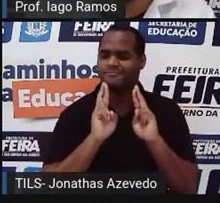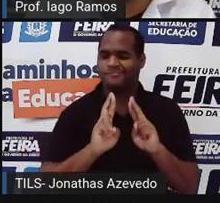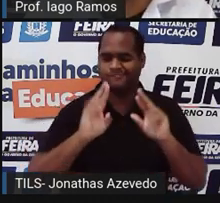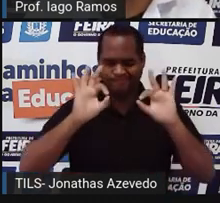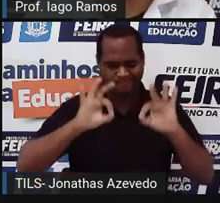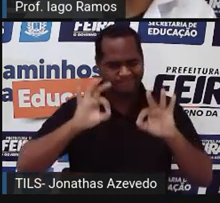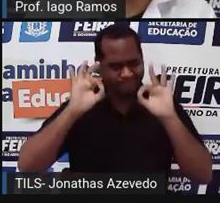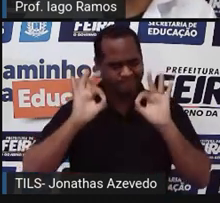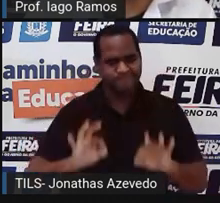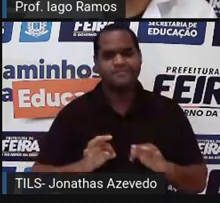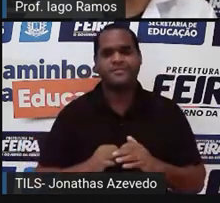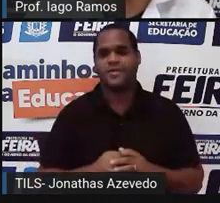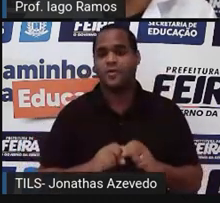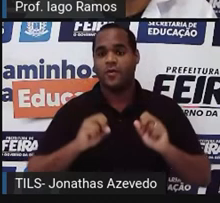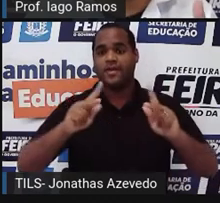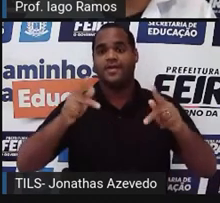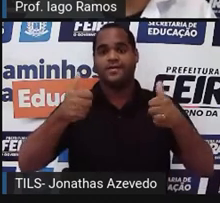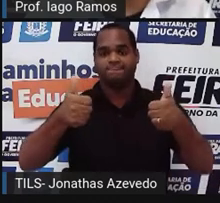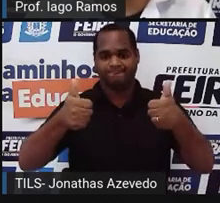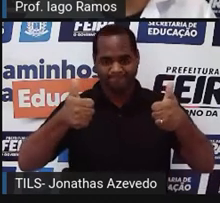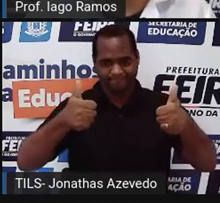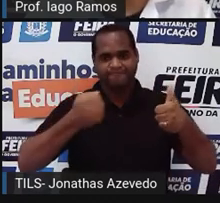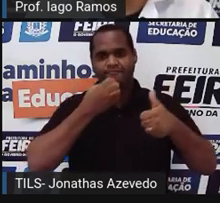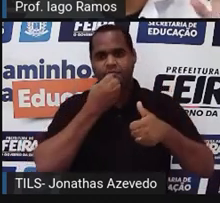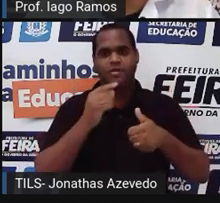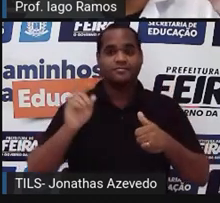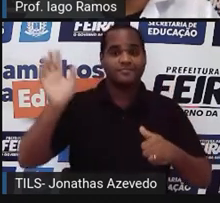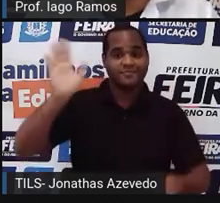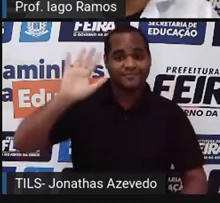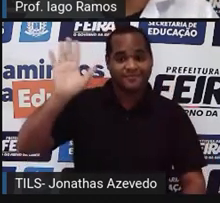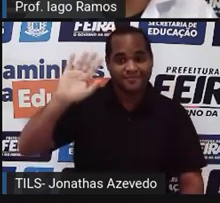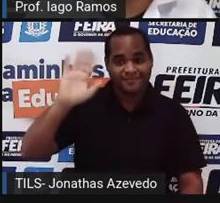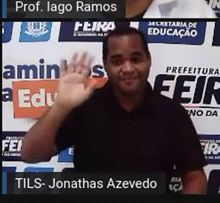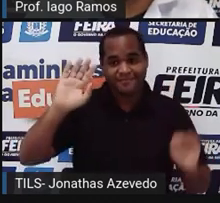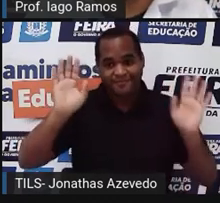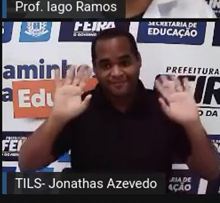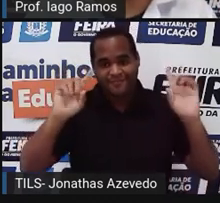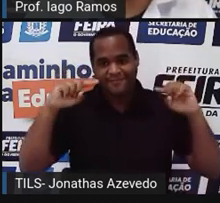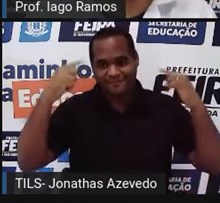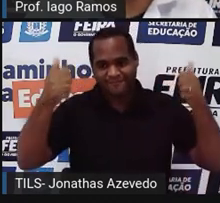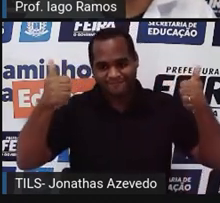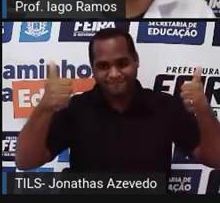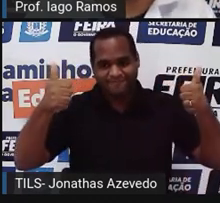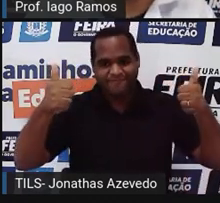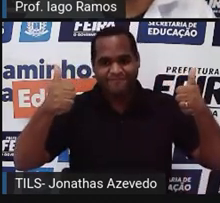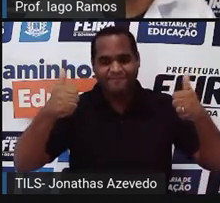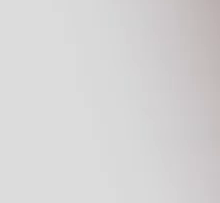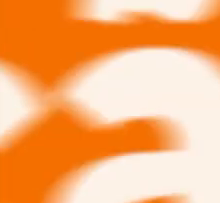verdade, é solução, tá bom? É isso aí, valeu, até a próxima, tchauzinho.